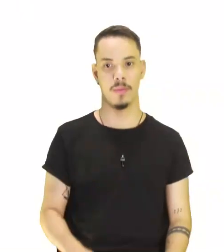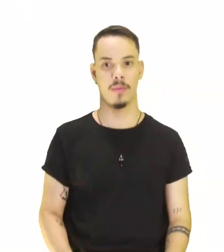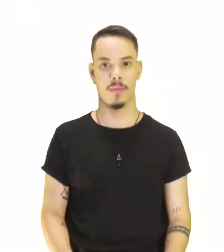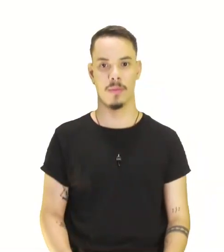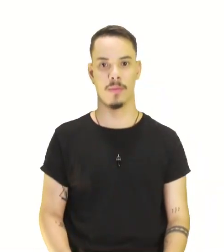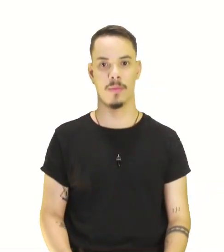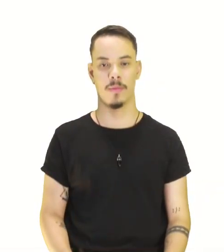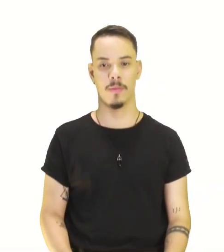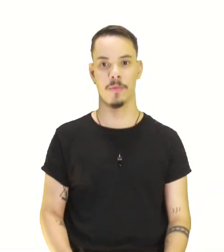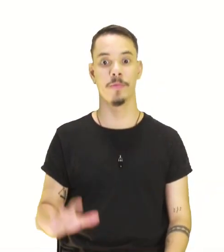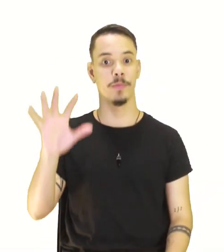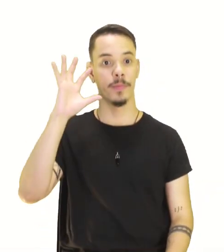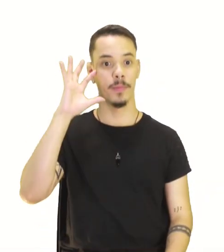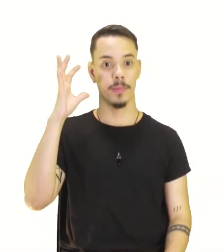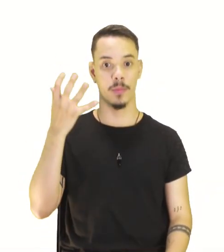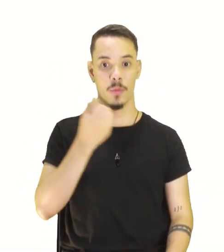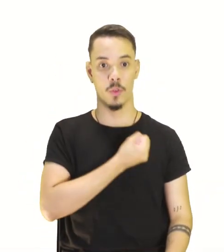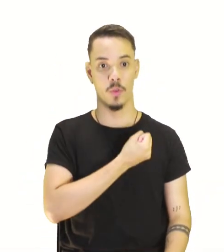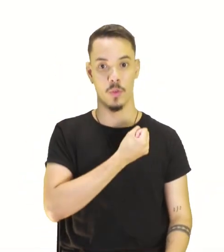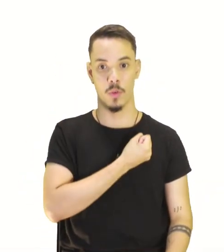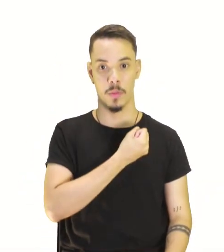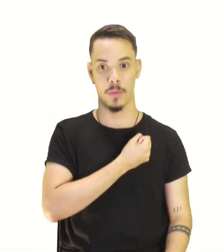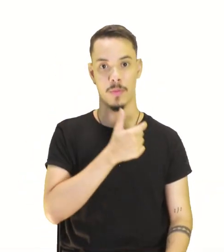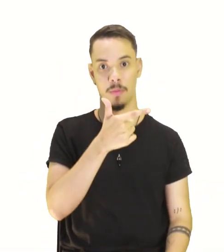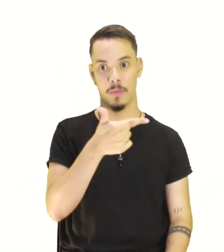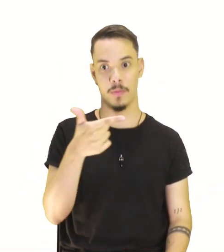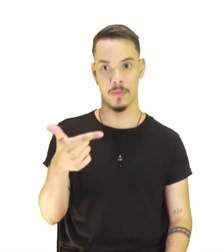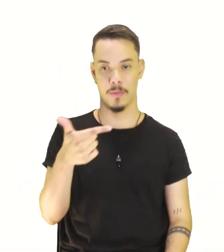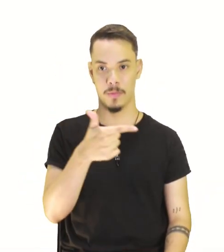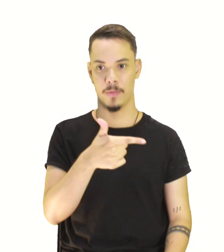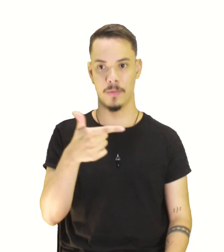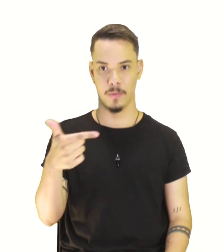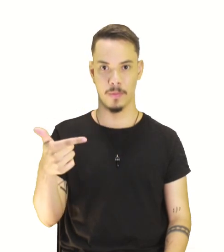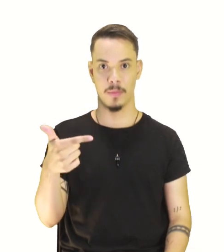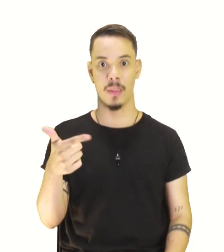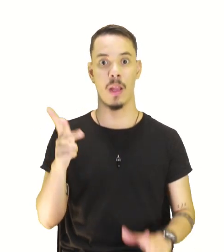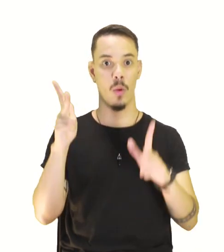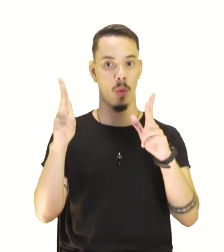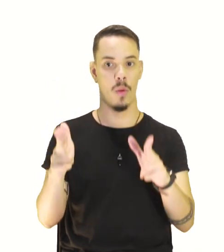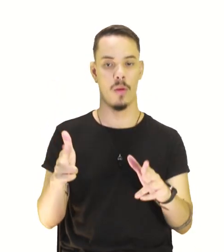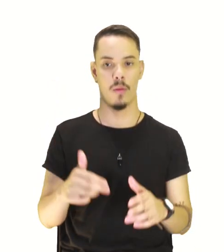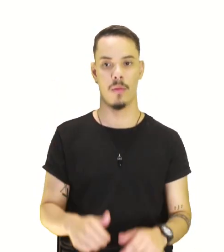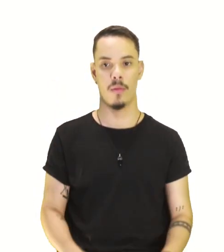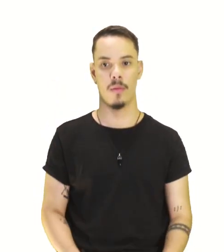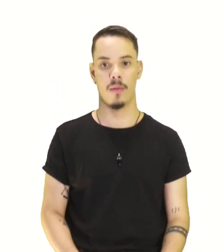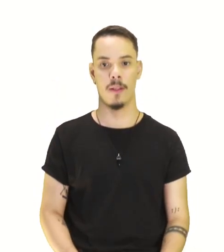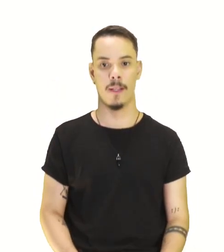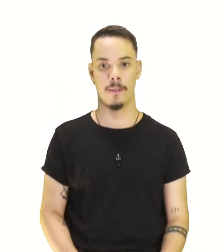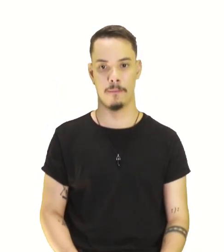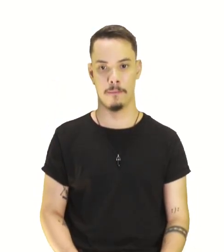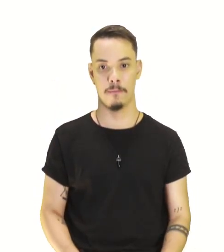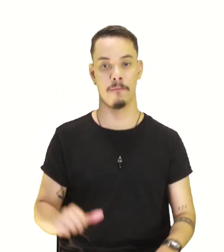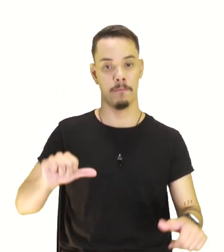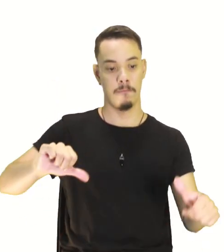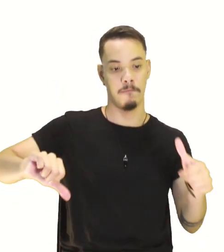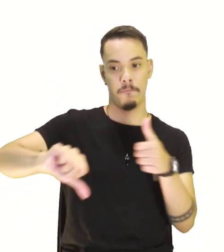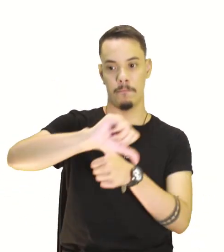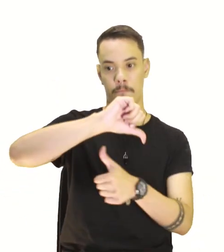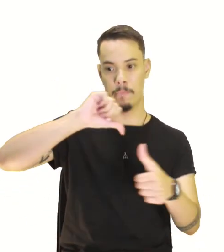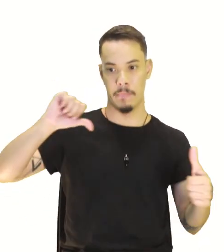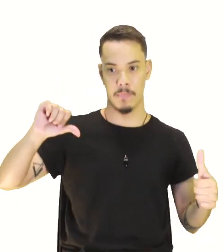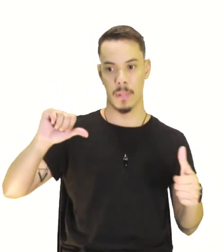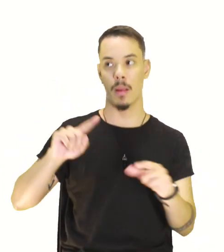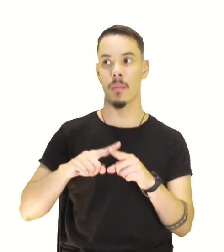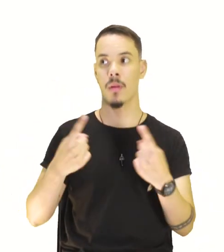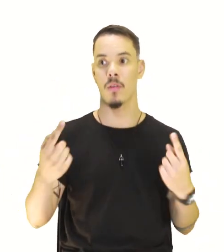essa parada? O número que sai é o 22. Então 22 é igual a 5x mais 2? Isso, agora eu vou igualar porque eu